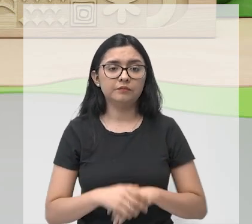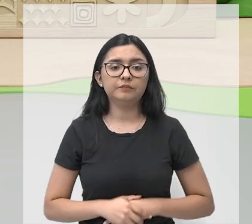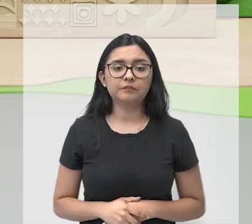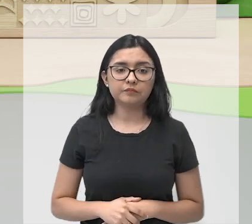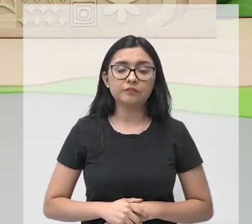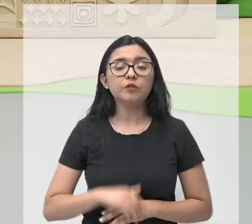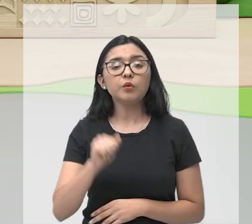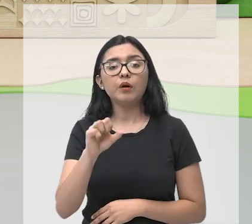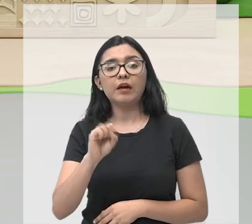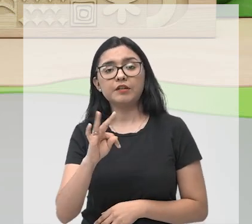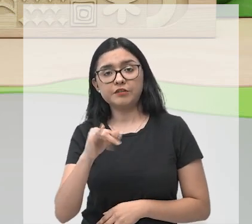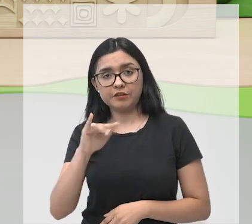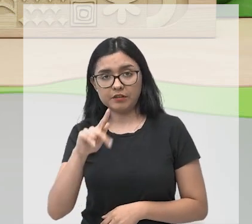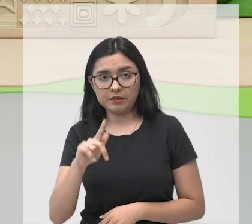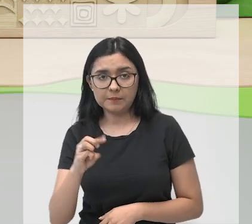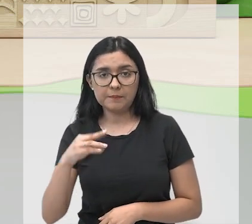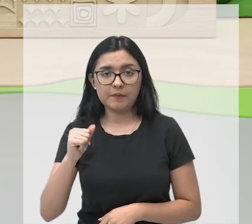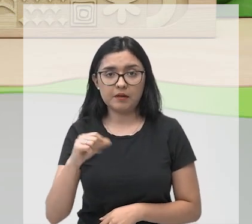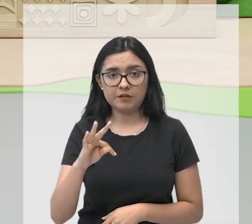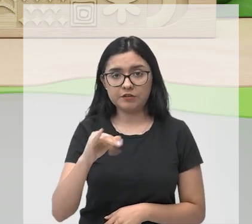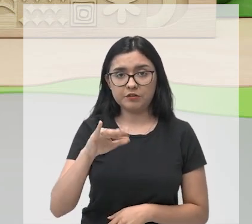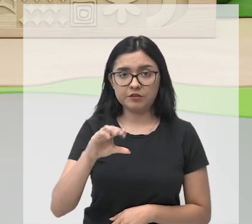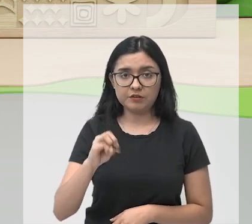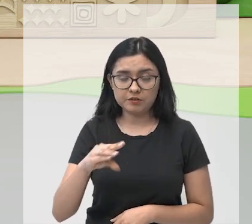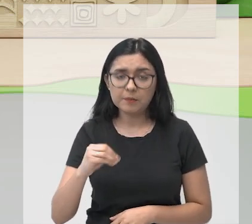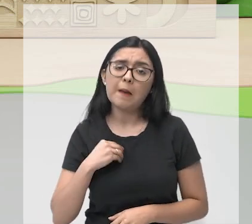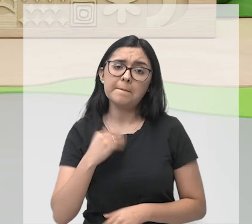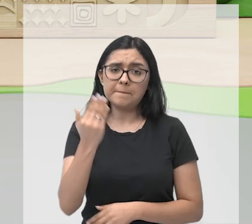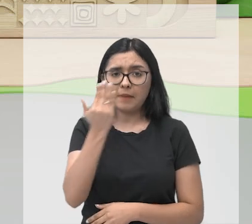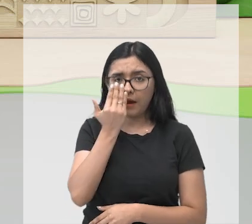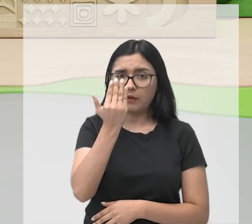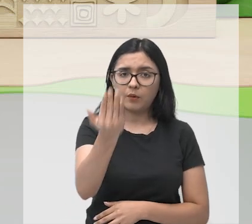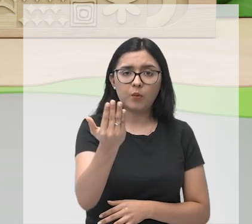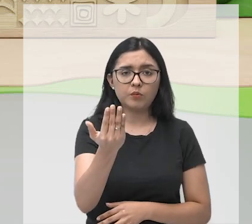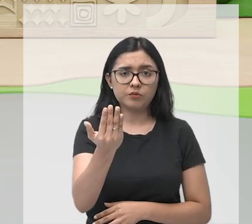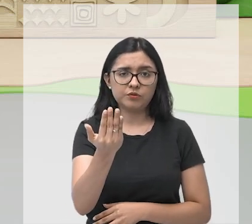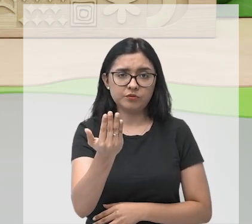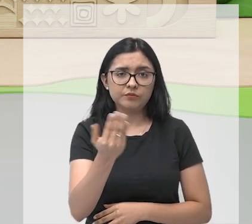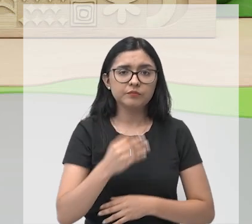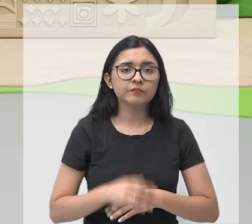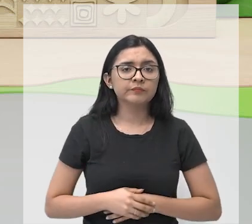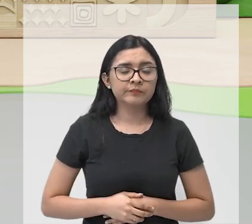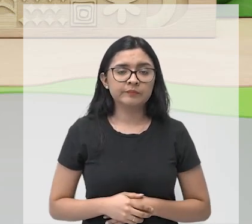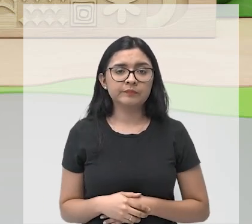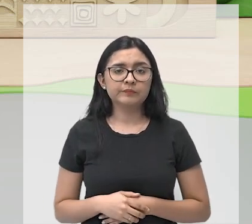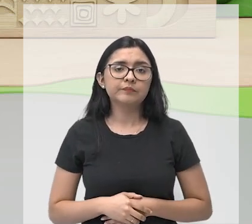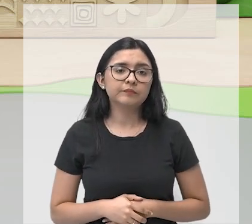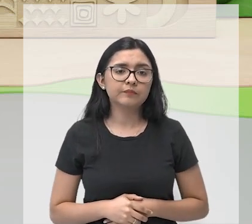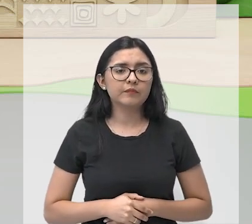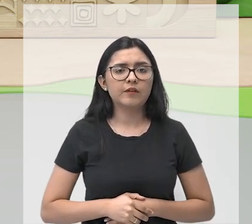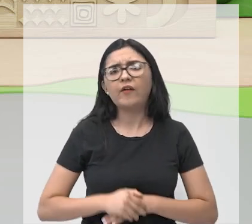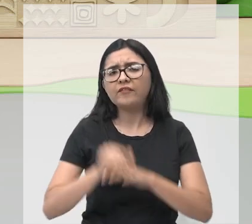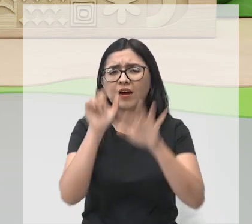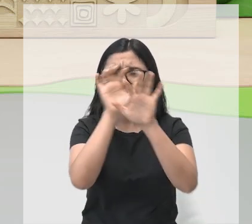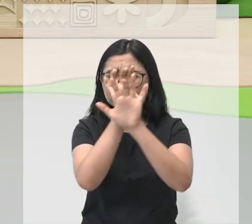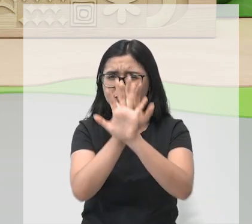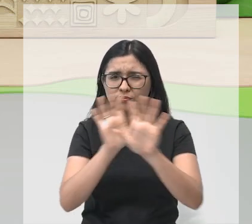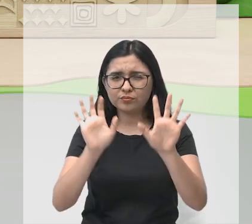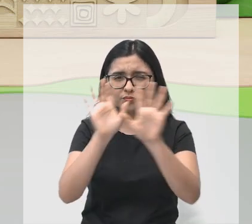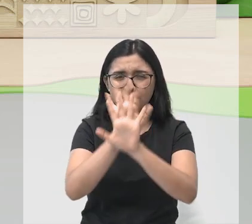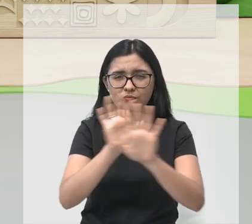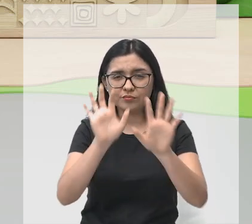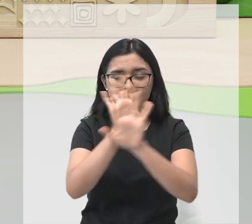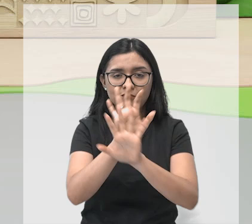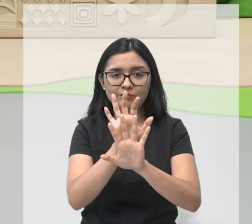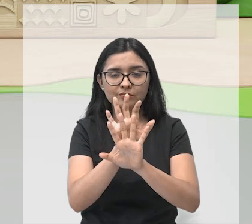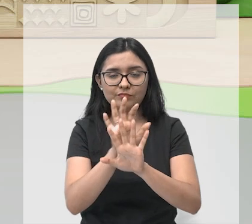o astigmatismo é tanto para longe quanto para perto, é tudo. Né? Tudo, ele vai embaçar tudo.